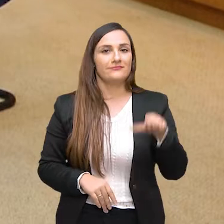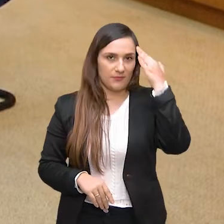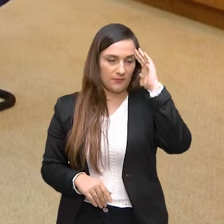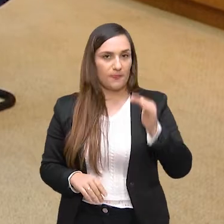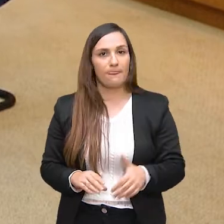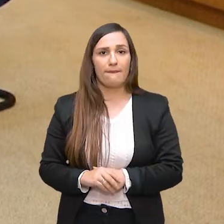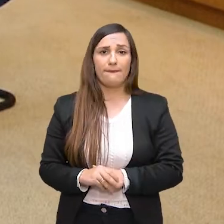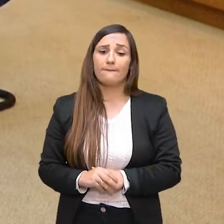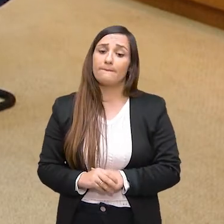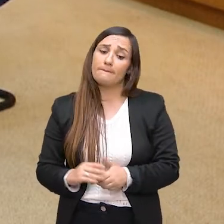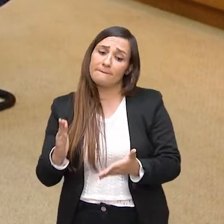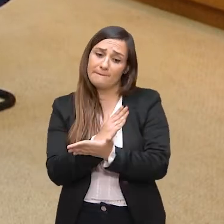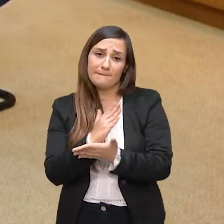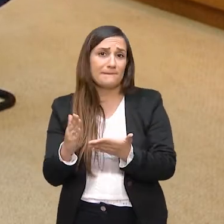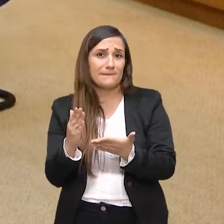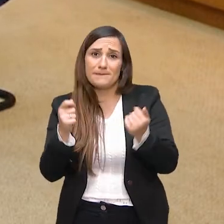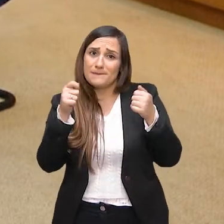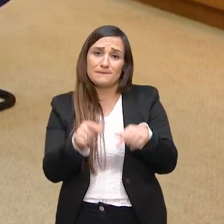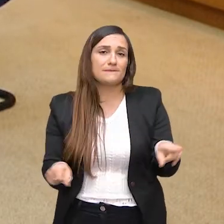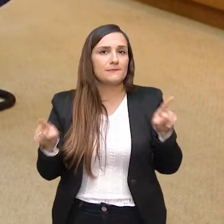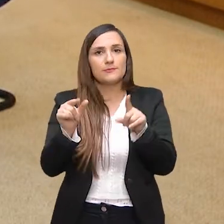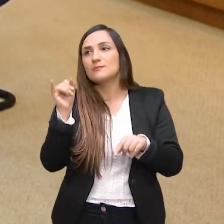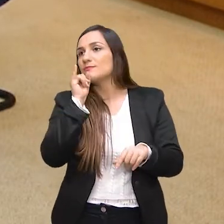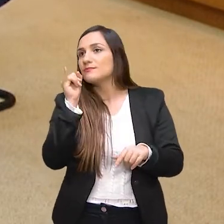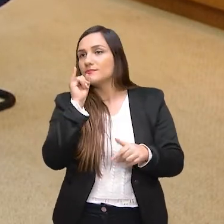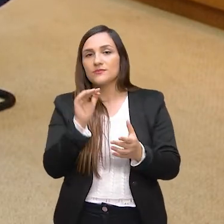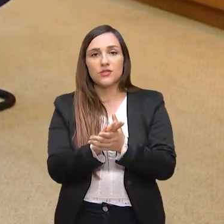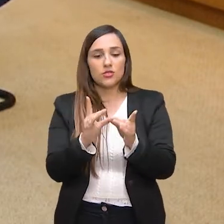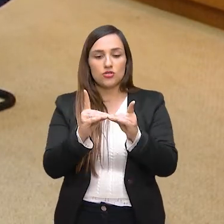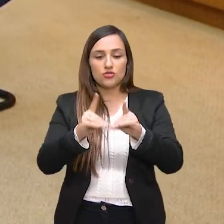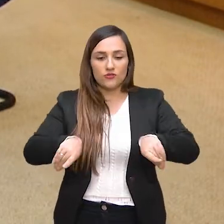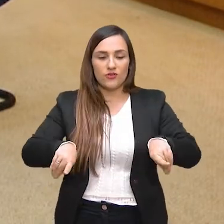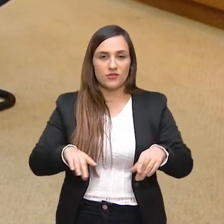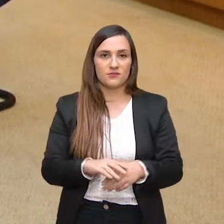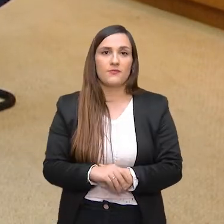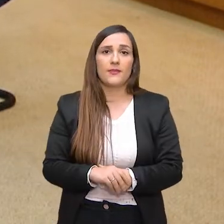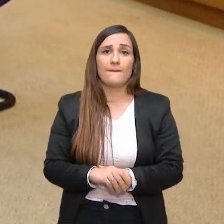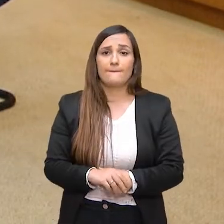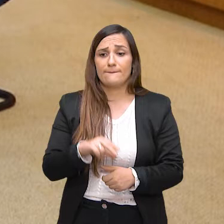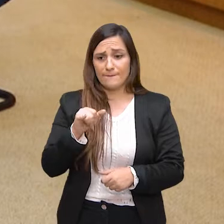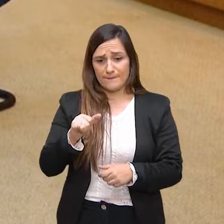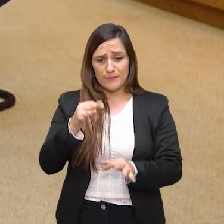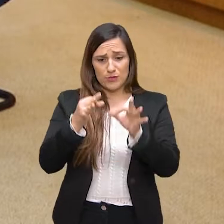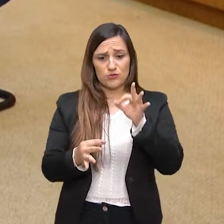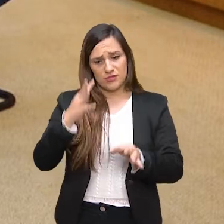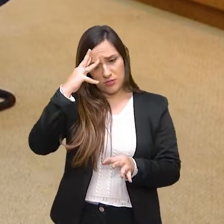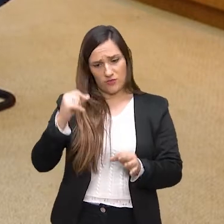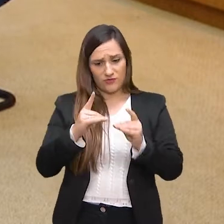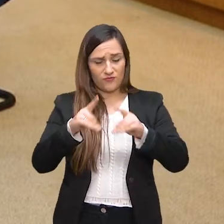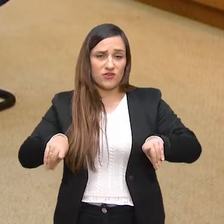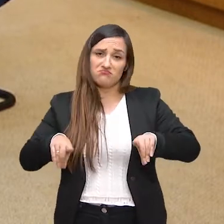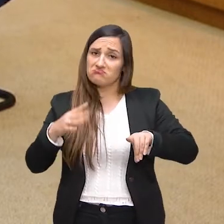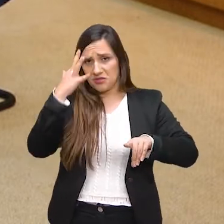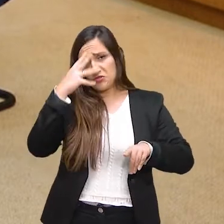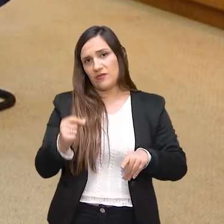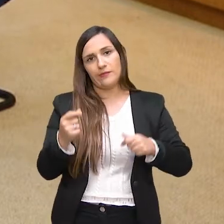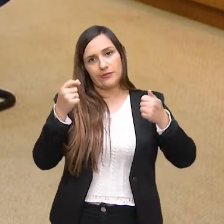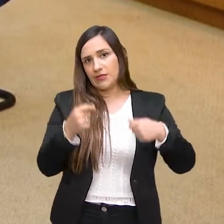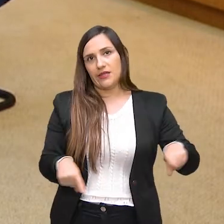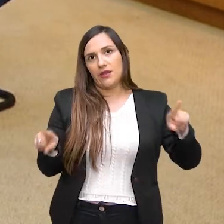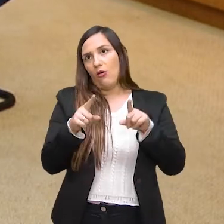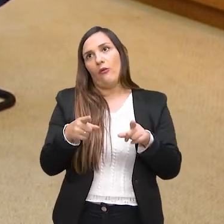judicial. Algumas decisões não precisam dessas medidas, como, por exemplo, um divórcio. Decretado o divórcio, está resolvido o